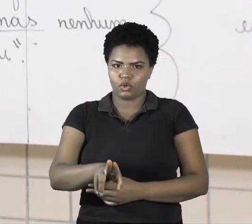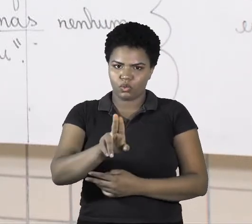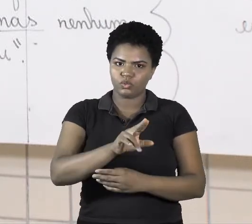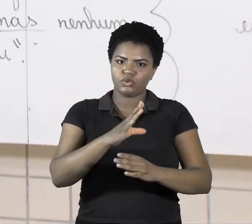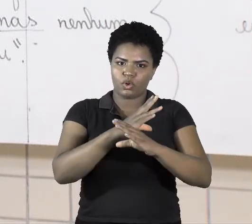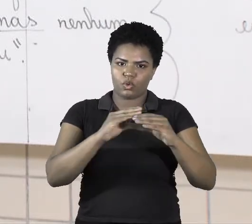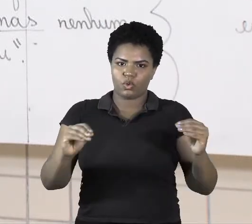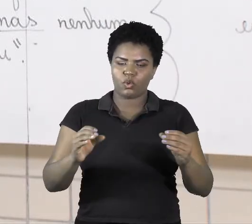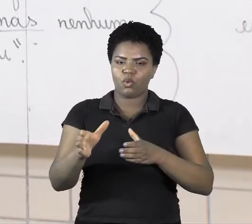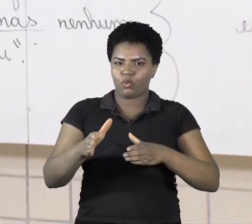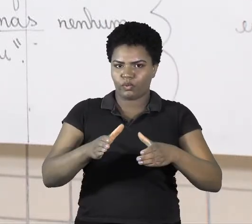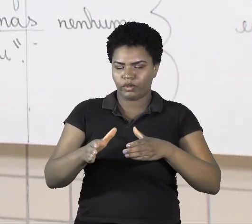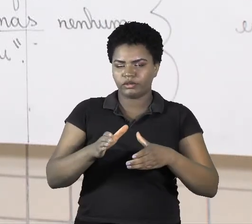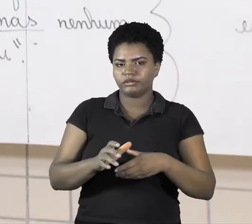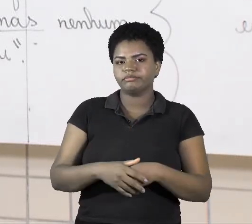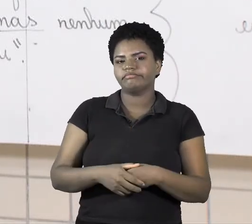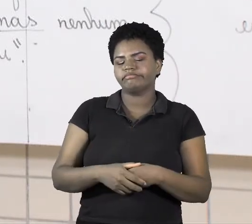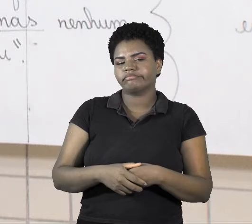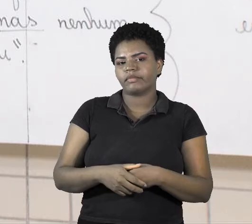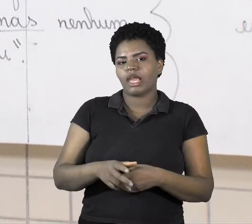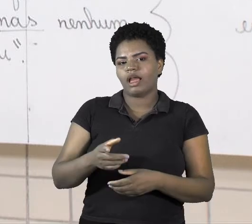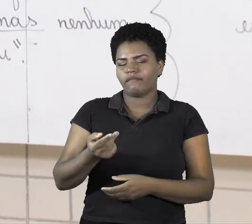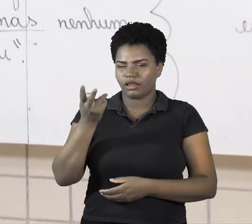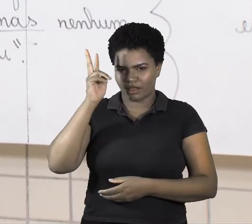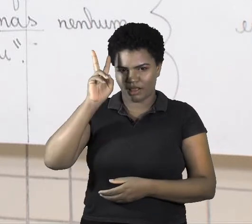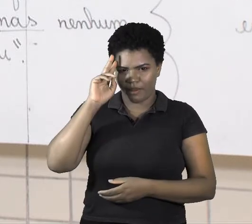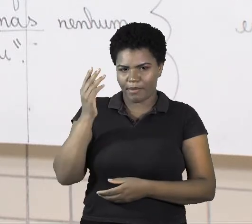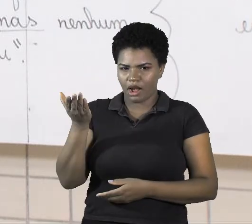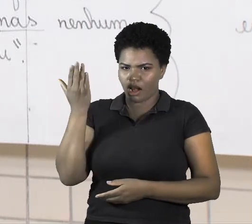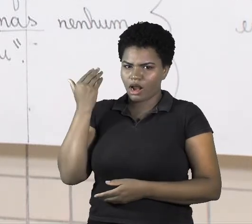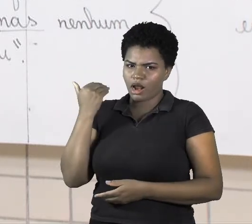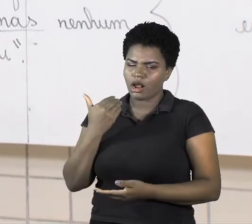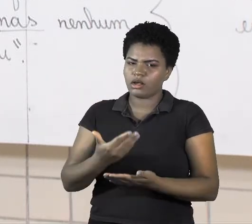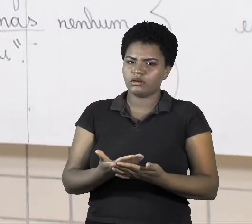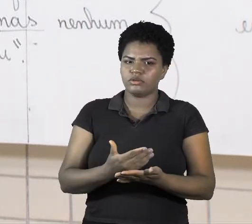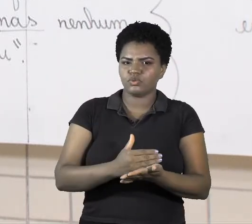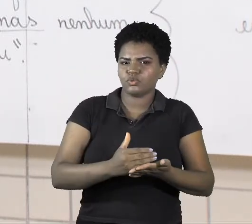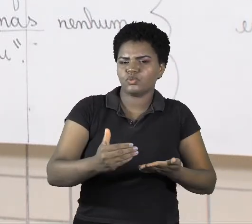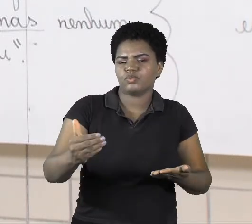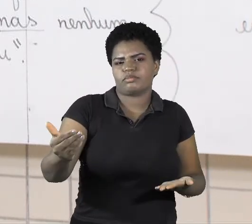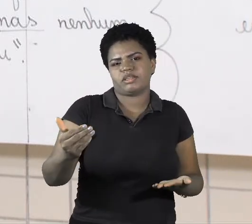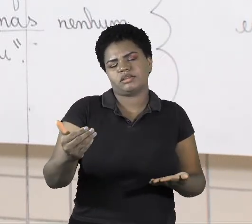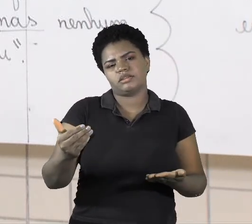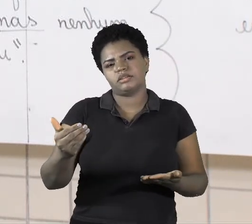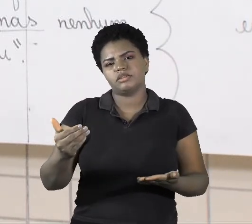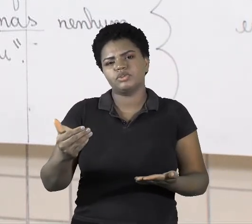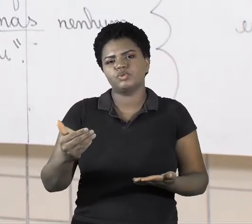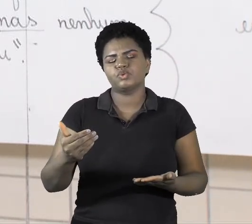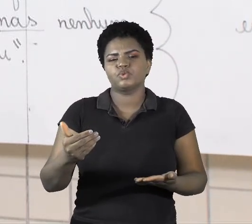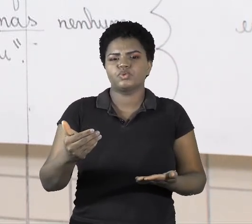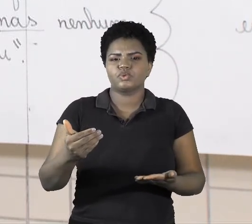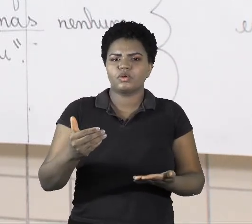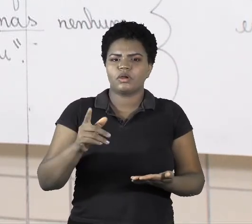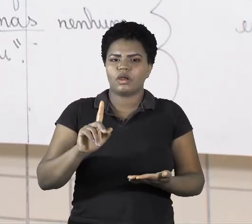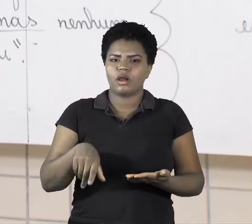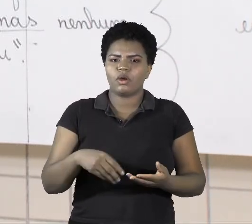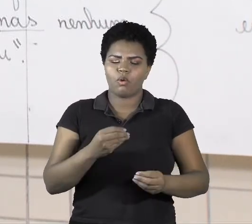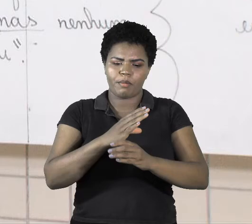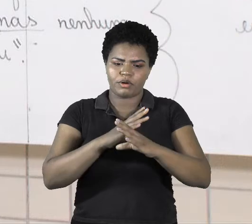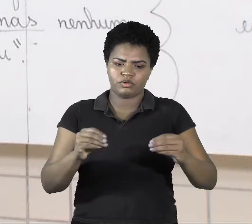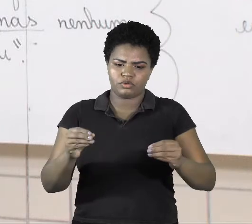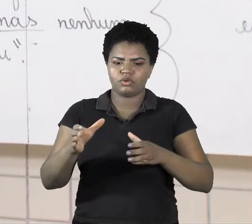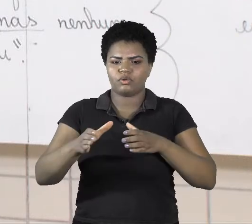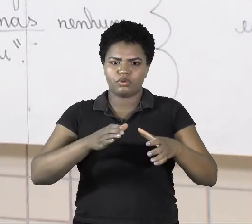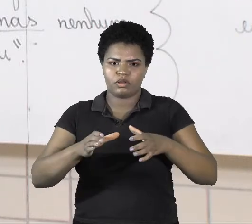coordenativas. E aí vocês vão lembrar lá no início da aula qual é a relação de sentido que as conjunções coordenativas fazem